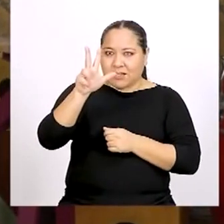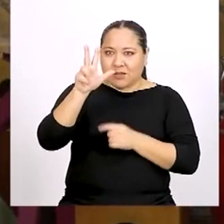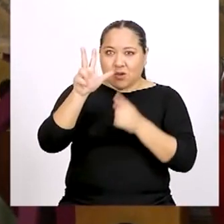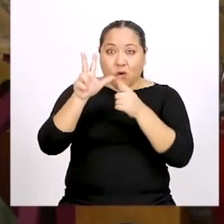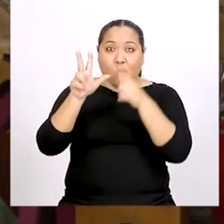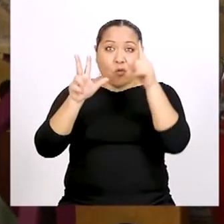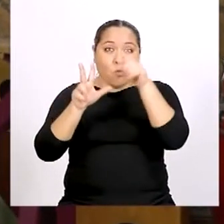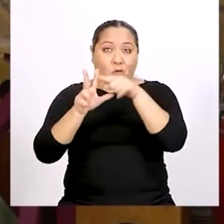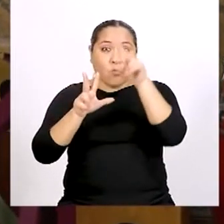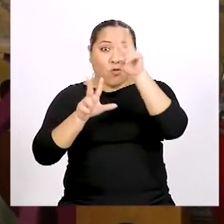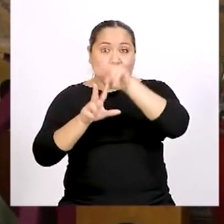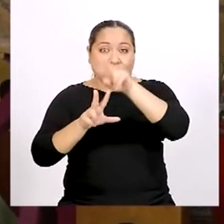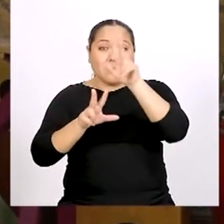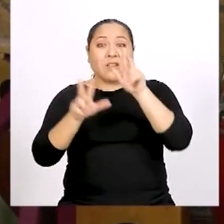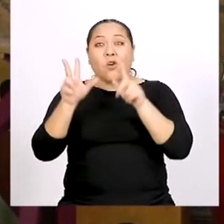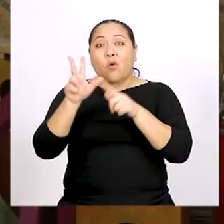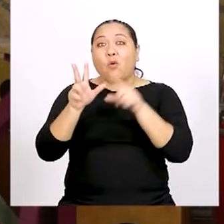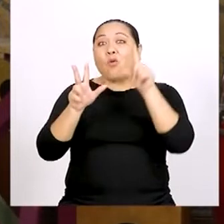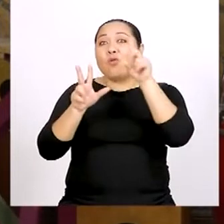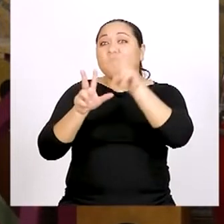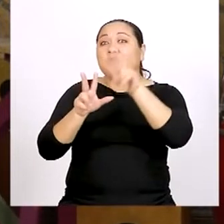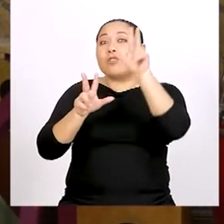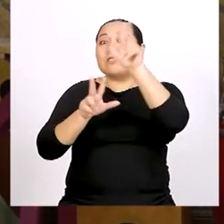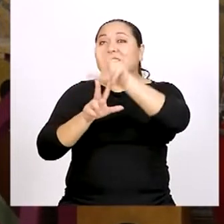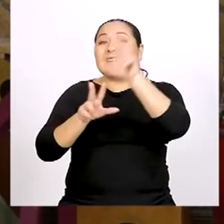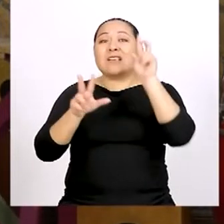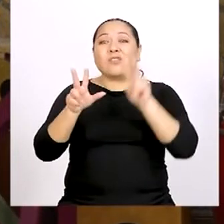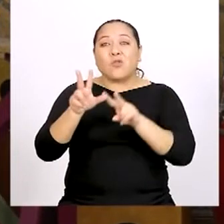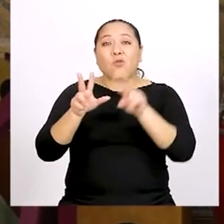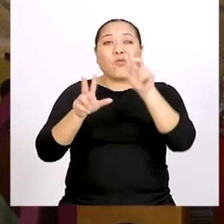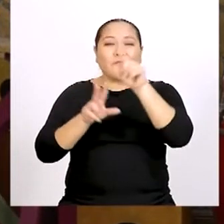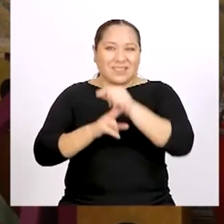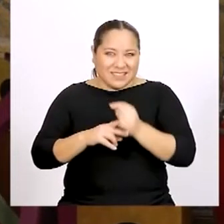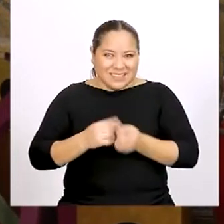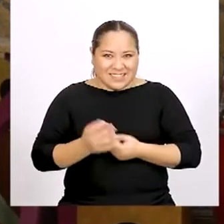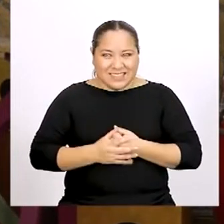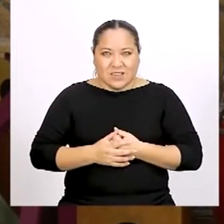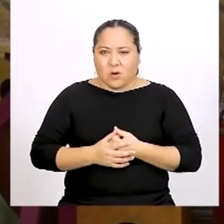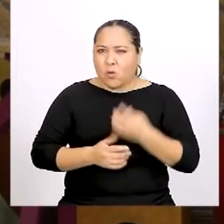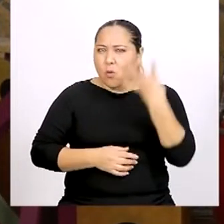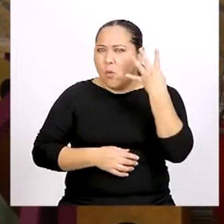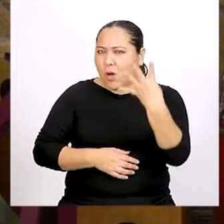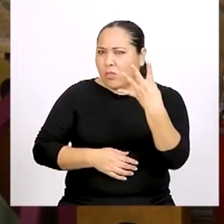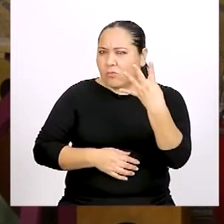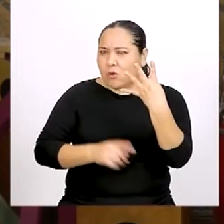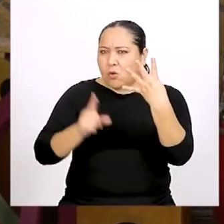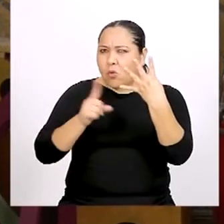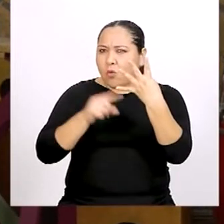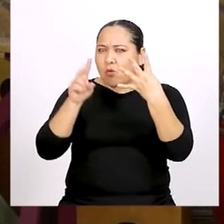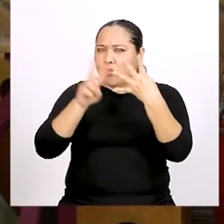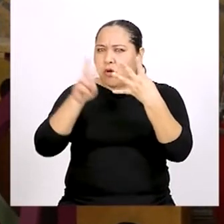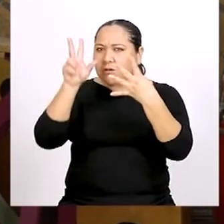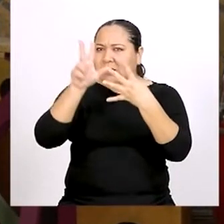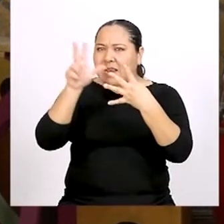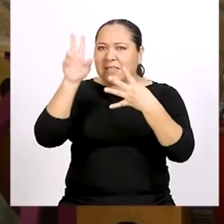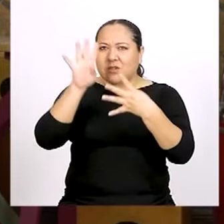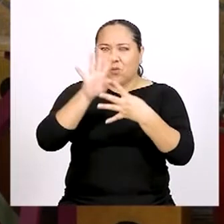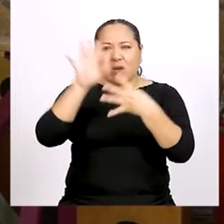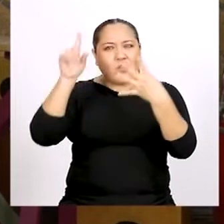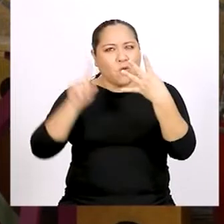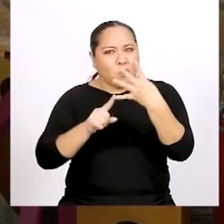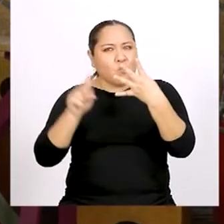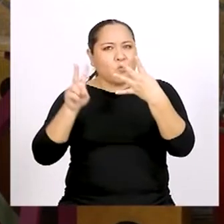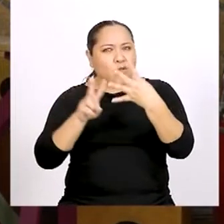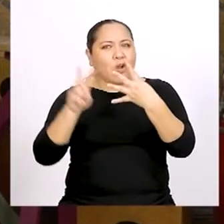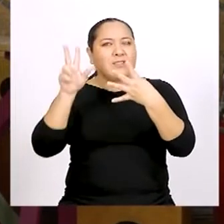tres. Un, dos, tres, un, dos, tres, un, dos, tres. con cuatro. Un,